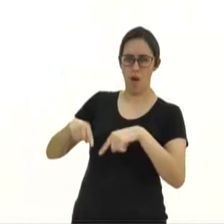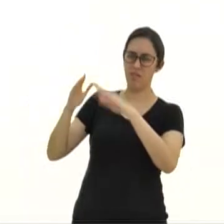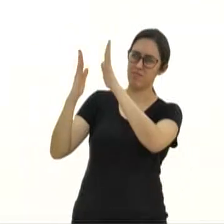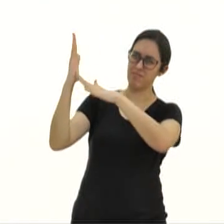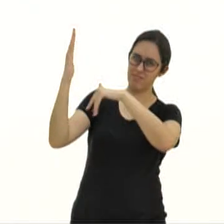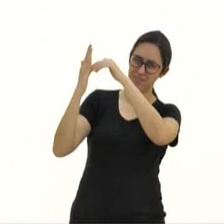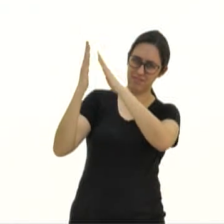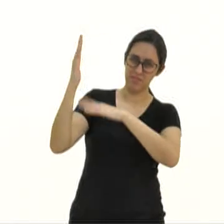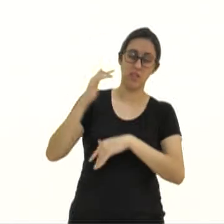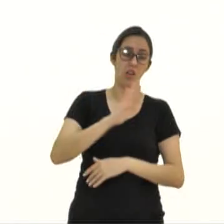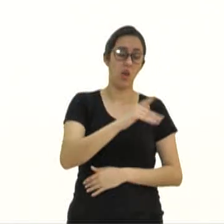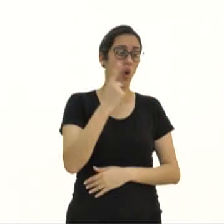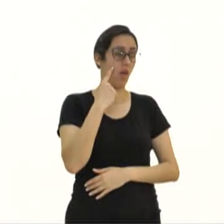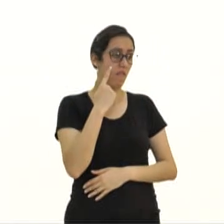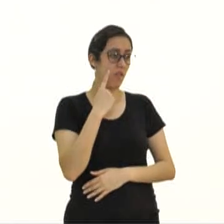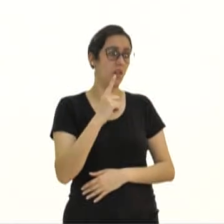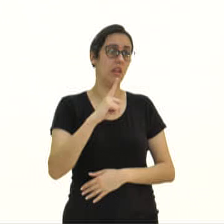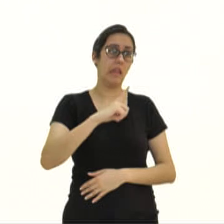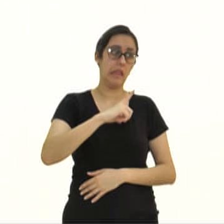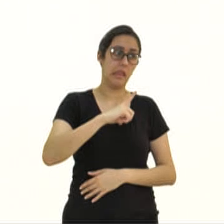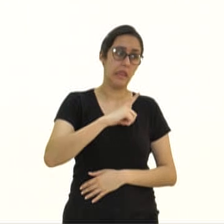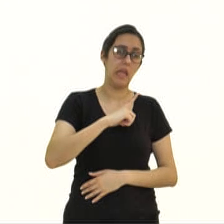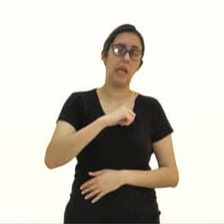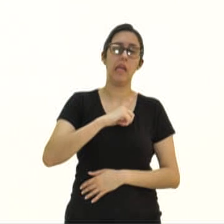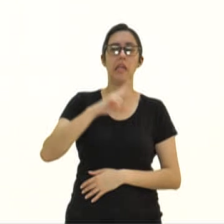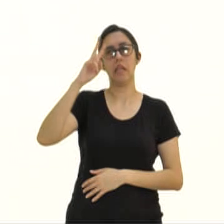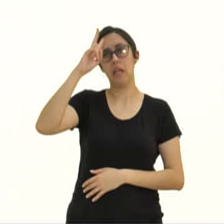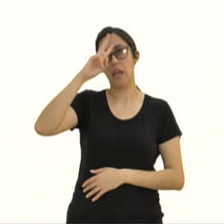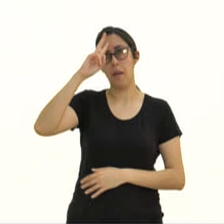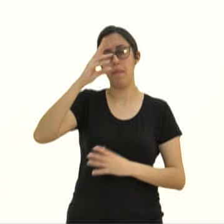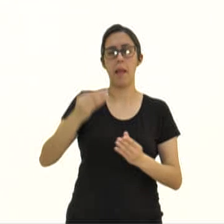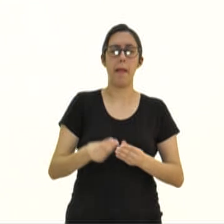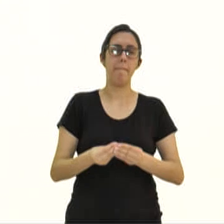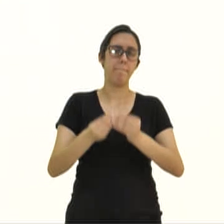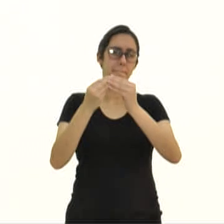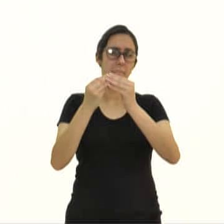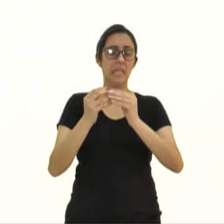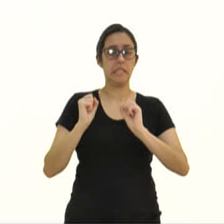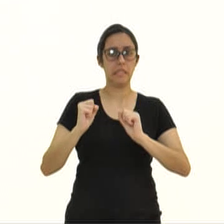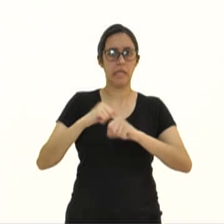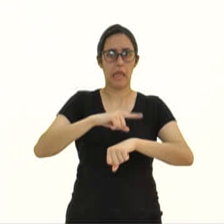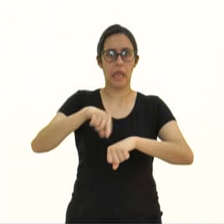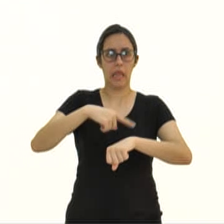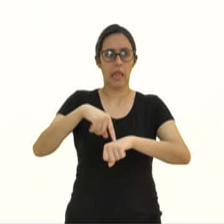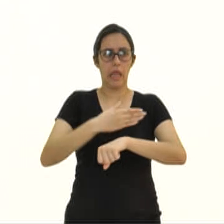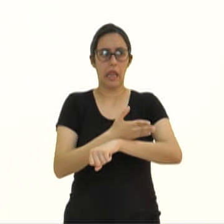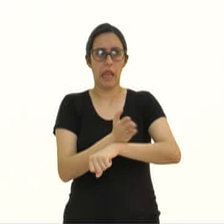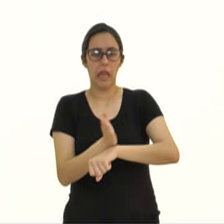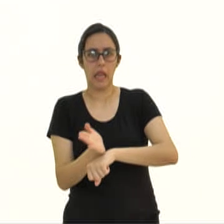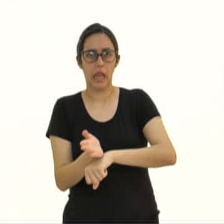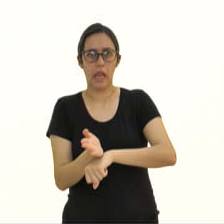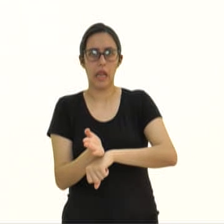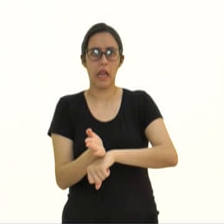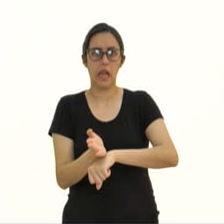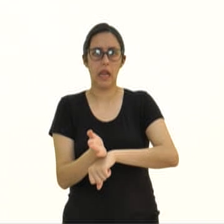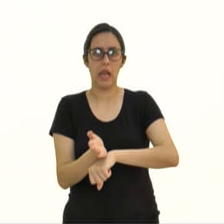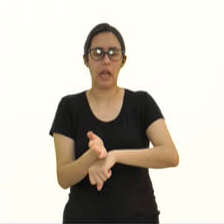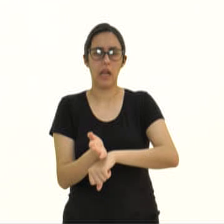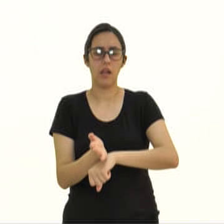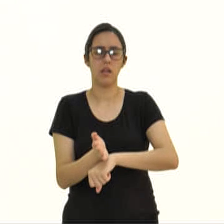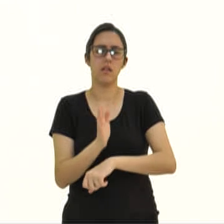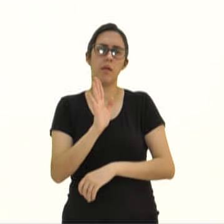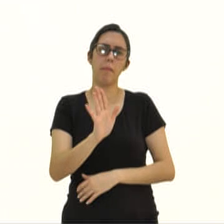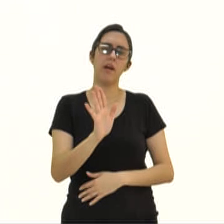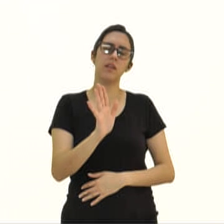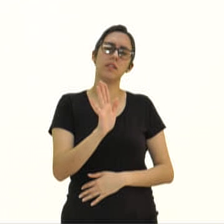finaliza a ideia do oratório, trouxe-me a da missa, lembrou-me que podia ser tarde, quis dizê-lo, do que mais ela se